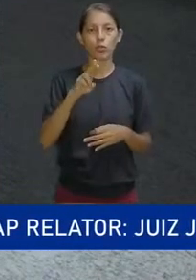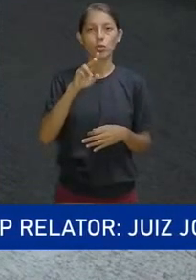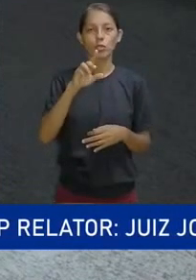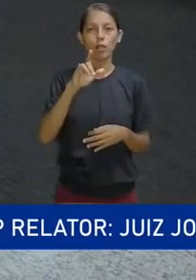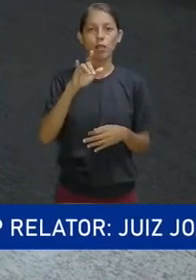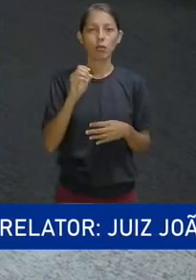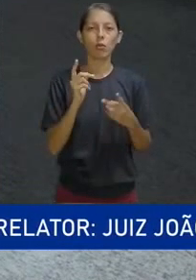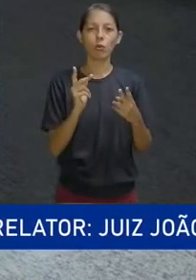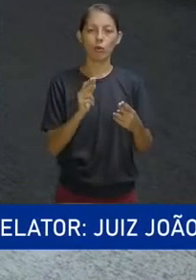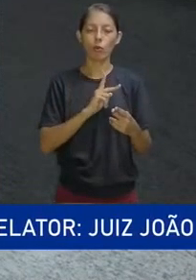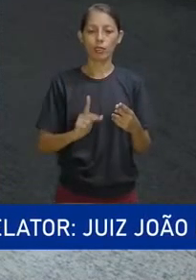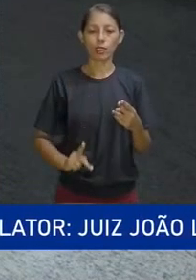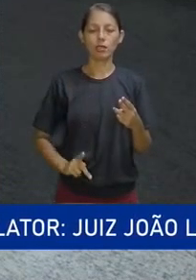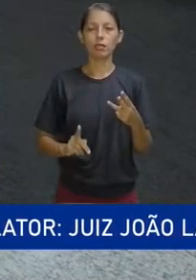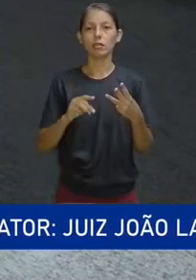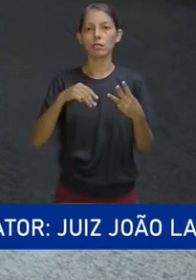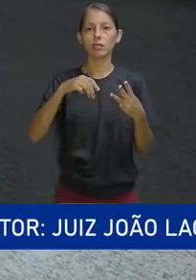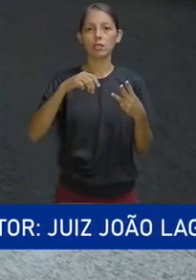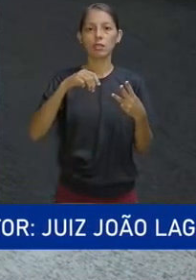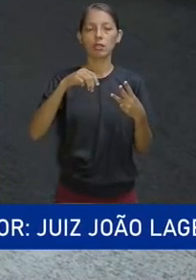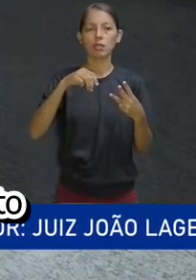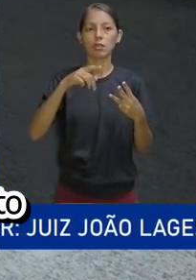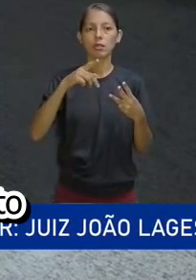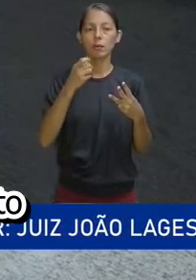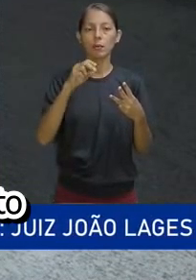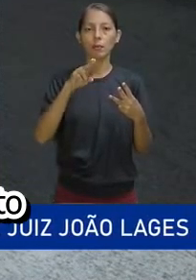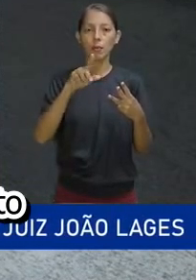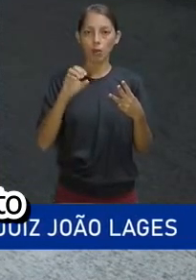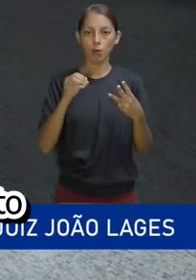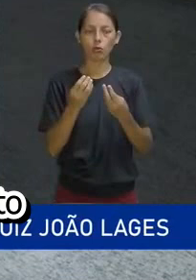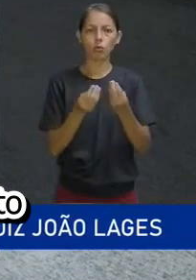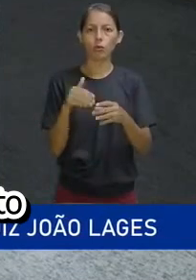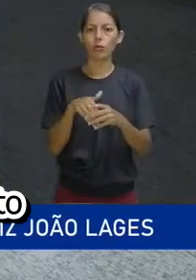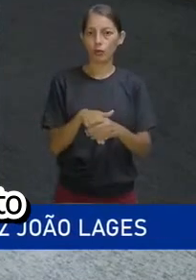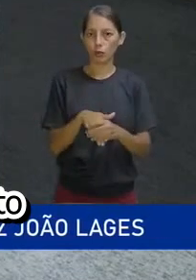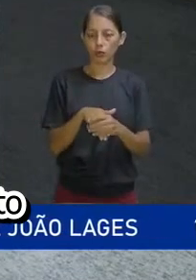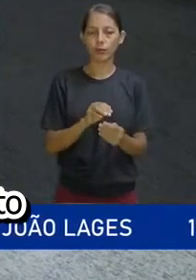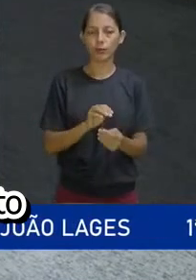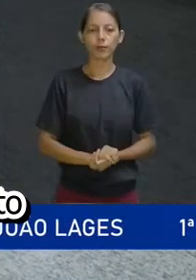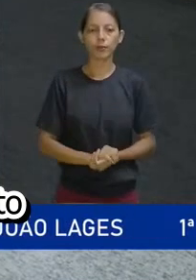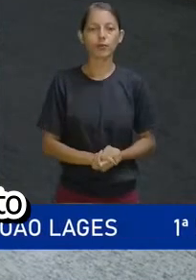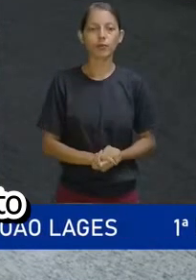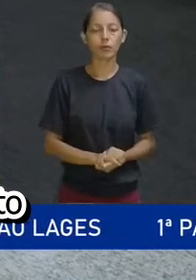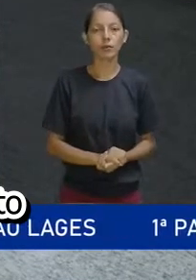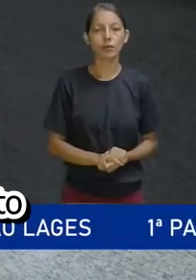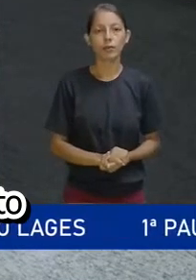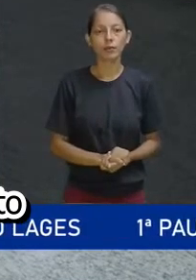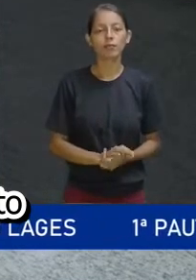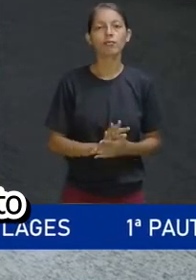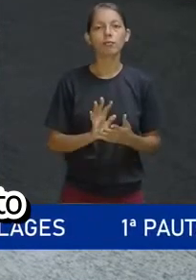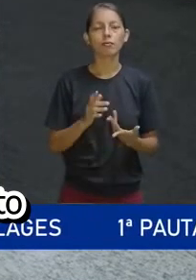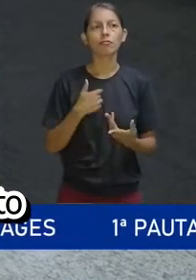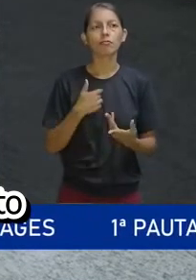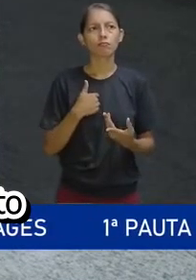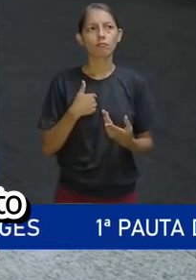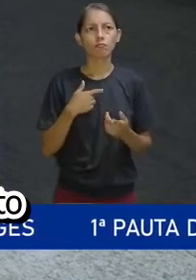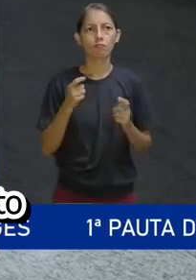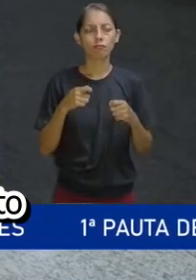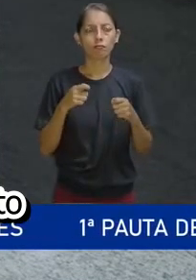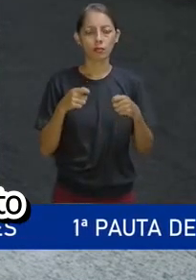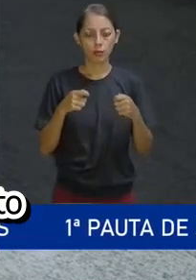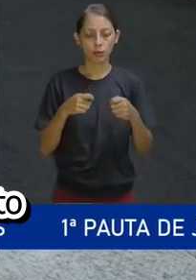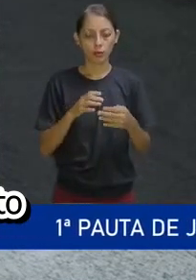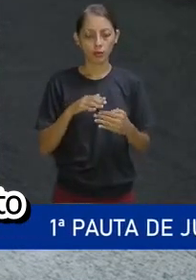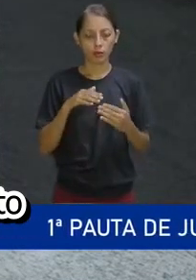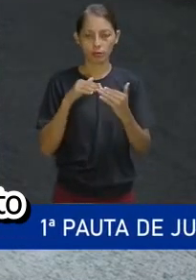presidente. Juiz Paulo Madeira. Presidente, eu estou acompanhando, só um ponto que eu não sei se eu